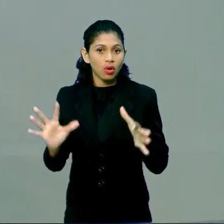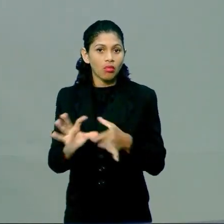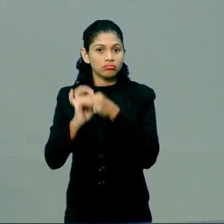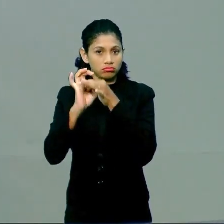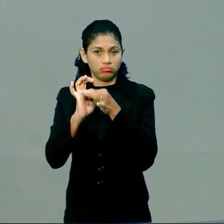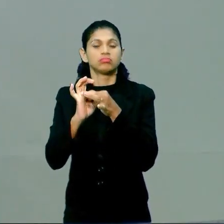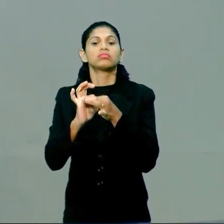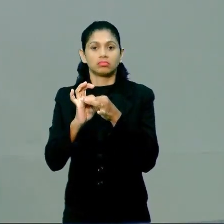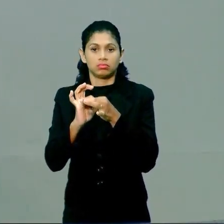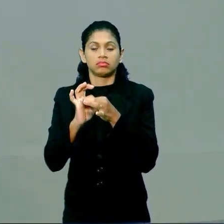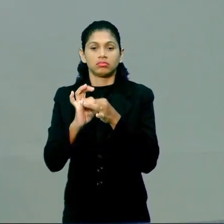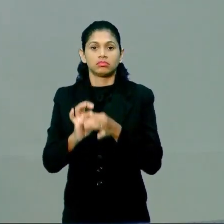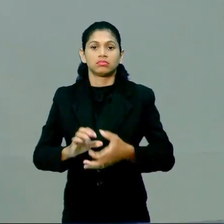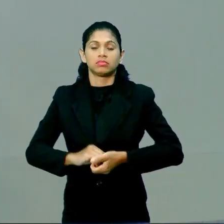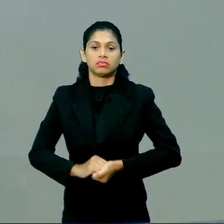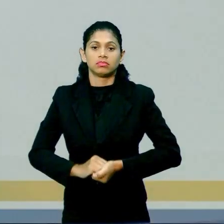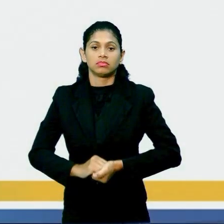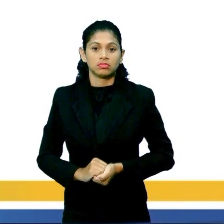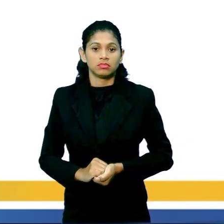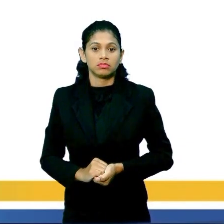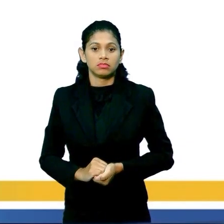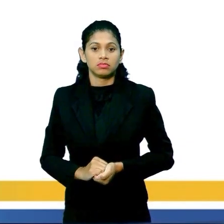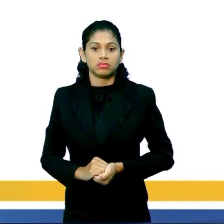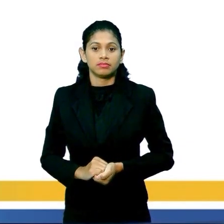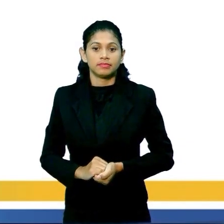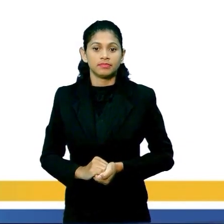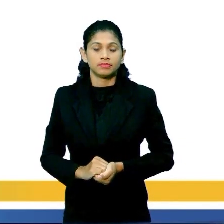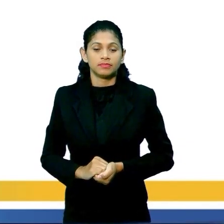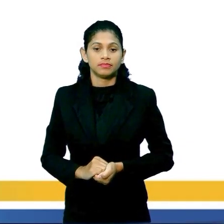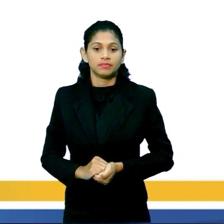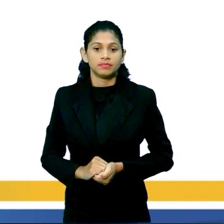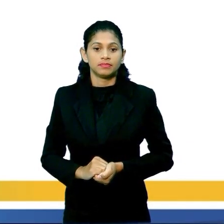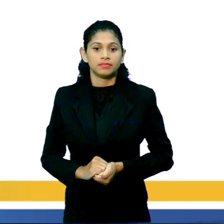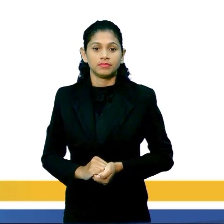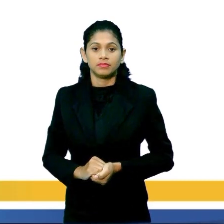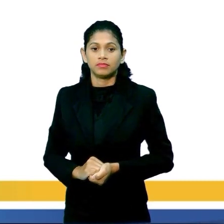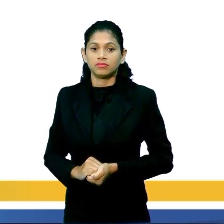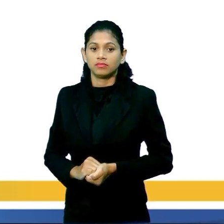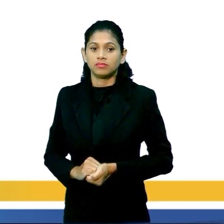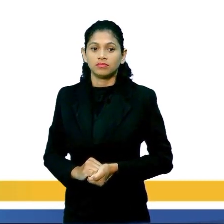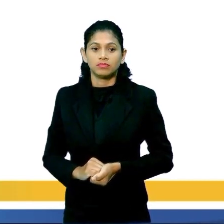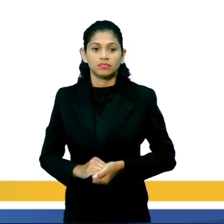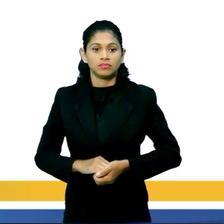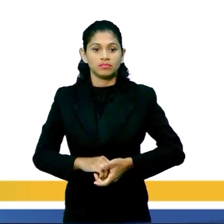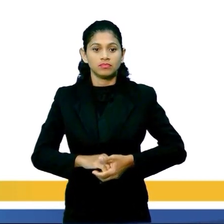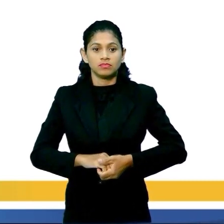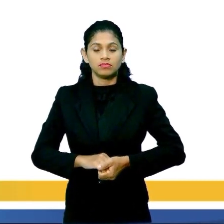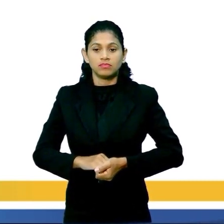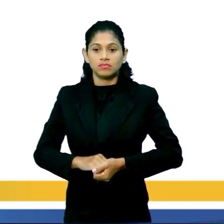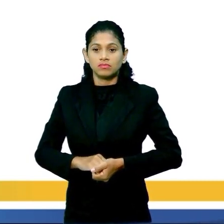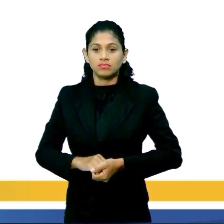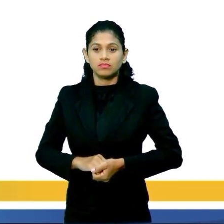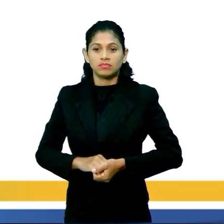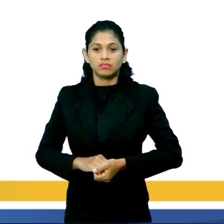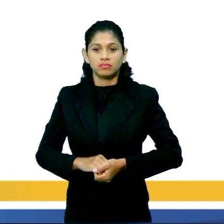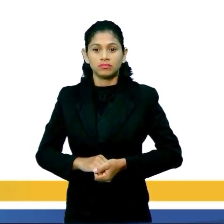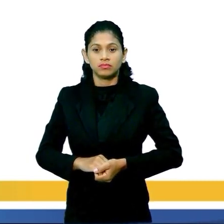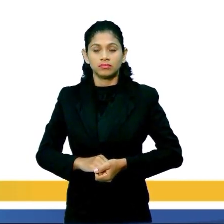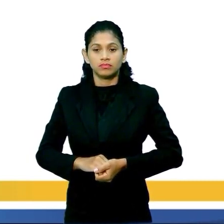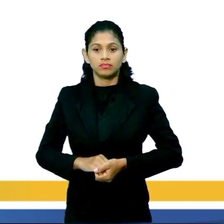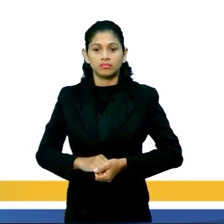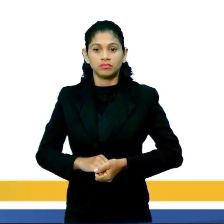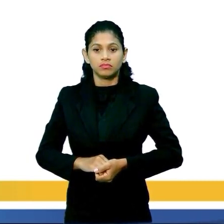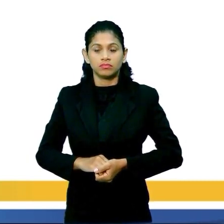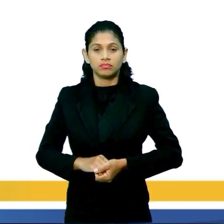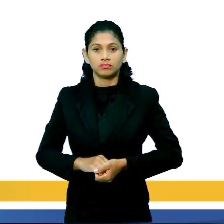aplicado naquela situação né então também vale aí a tradição semântica enganada tá ou seja ele sentiu ridículo